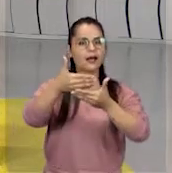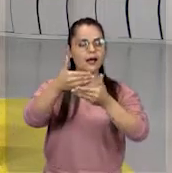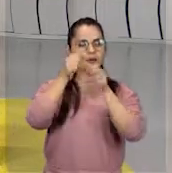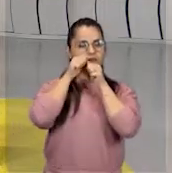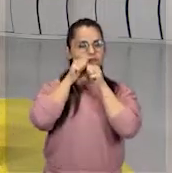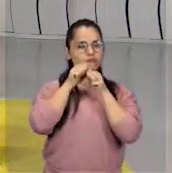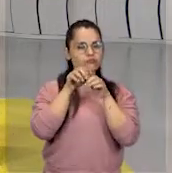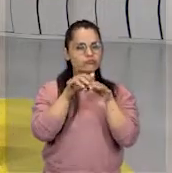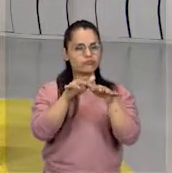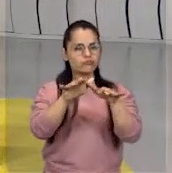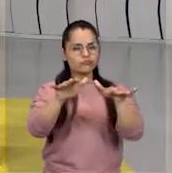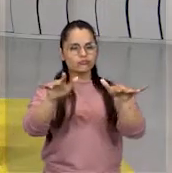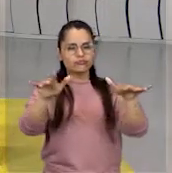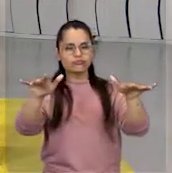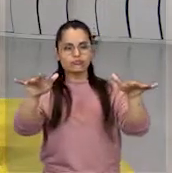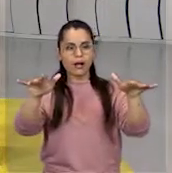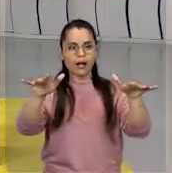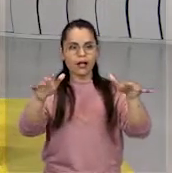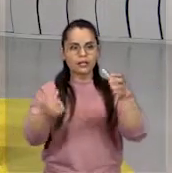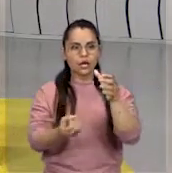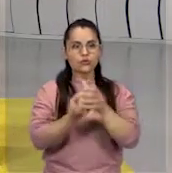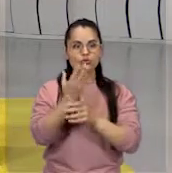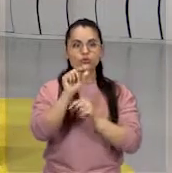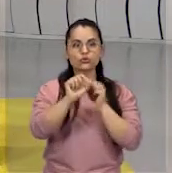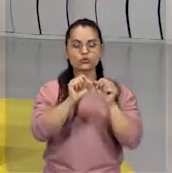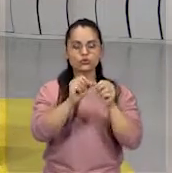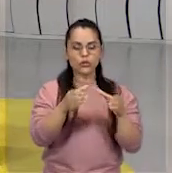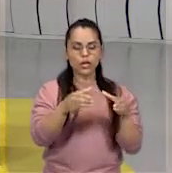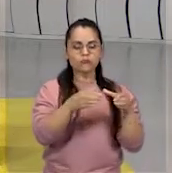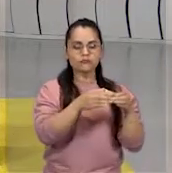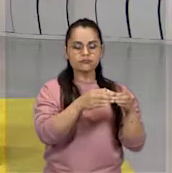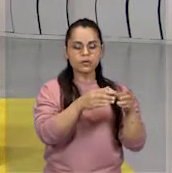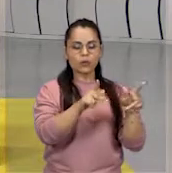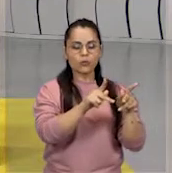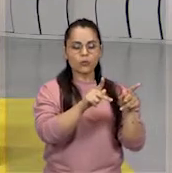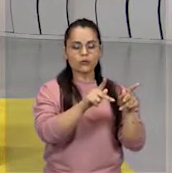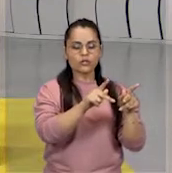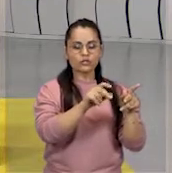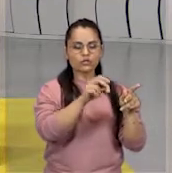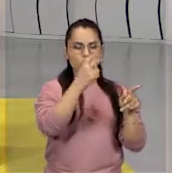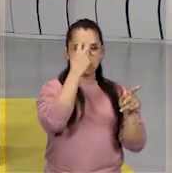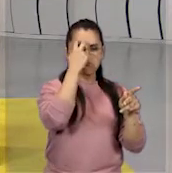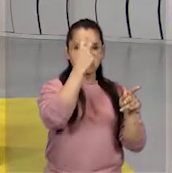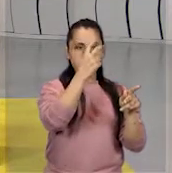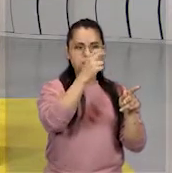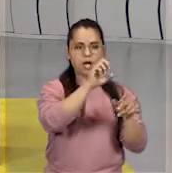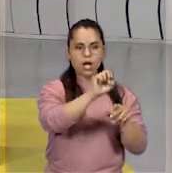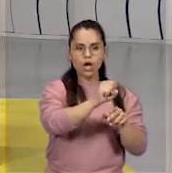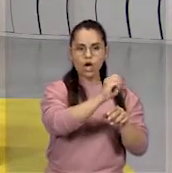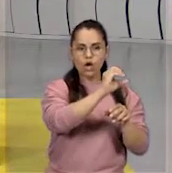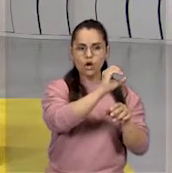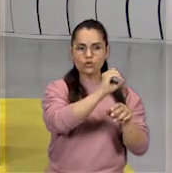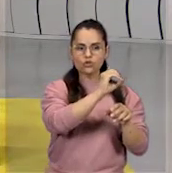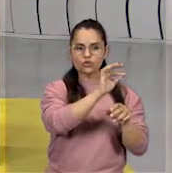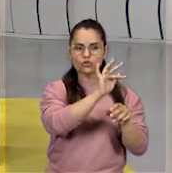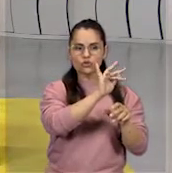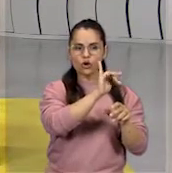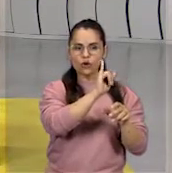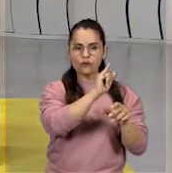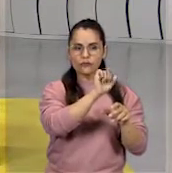expansão. Nesse momento, surgem os sofistas, tá? Que eram pessoas sábias, logo depois dos pré-socráticos, que nós já